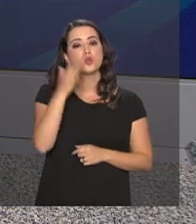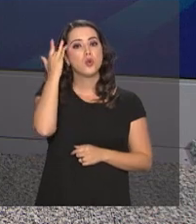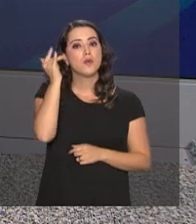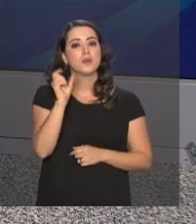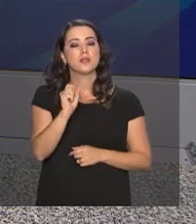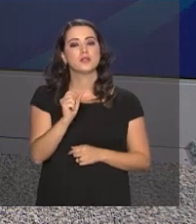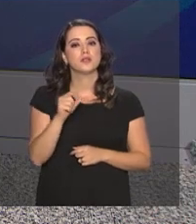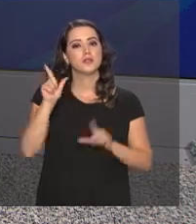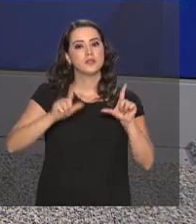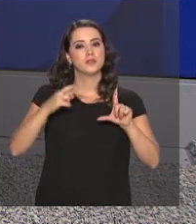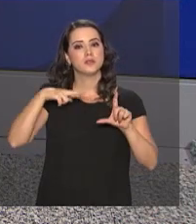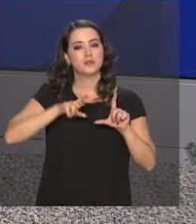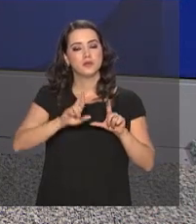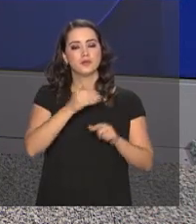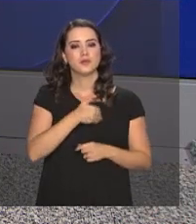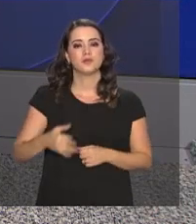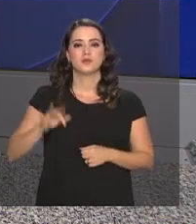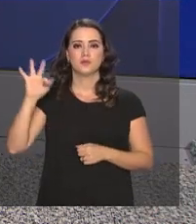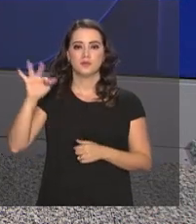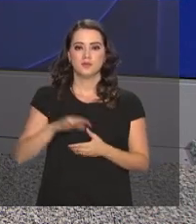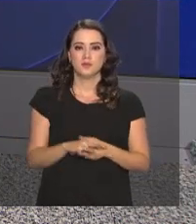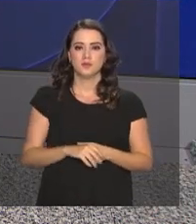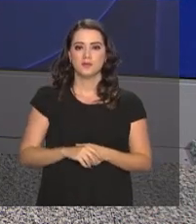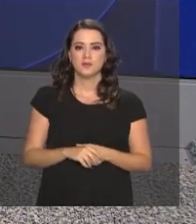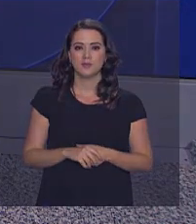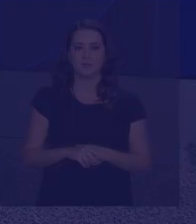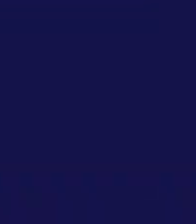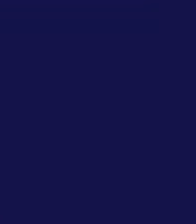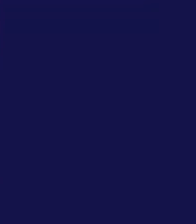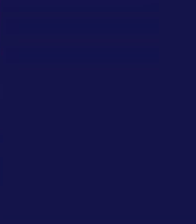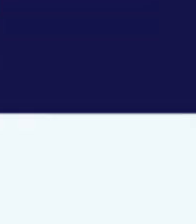aqui na nbr a tv do governo federal